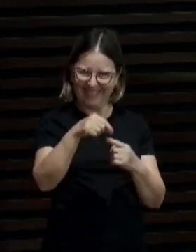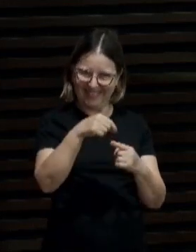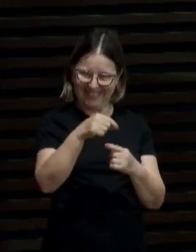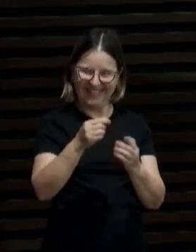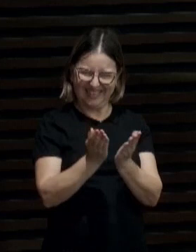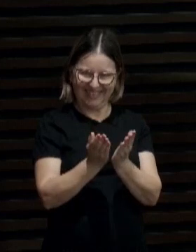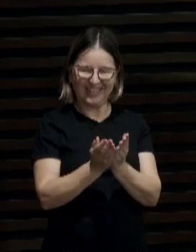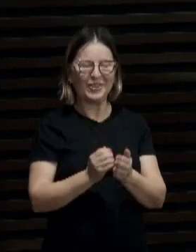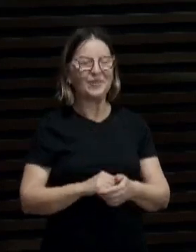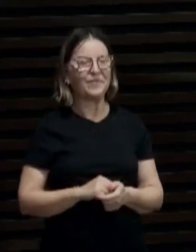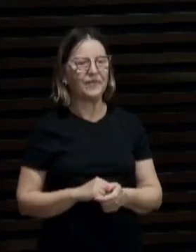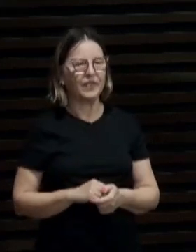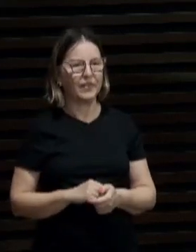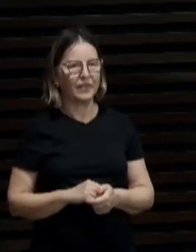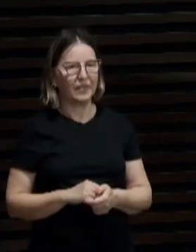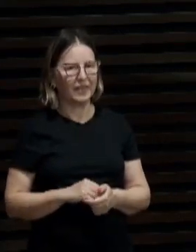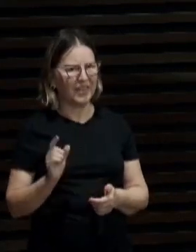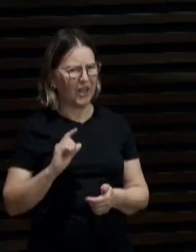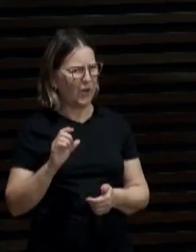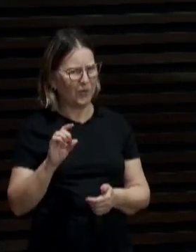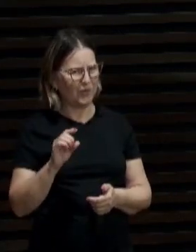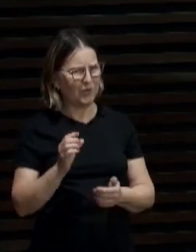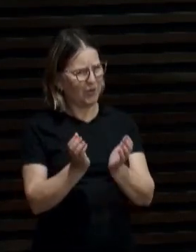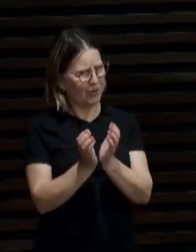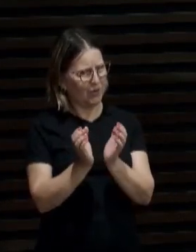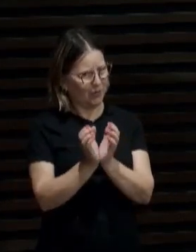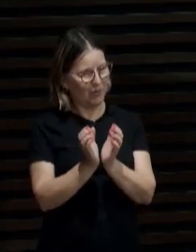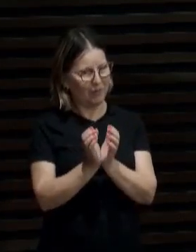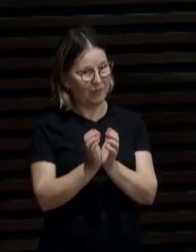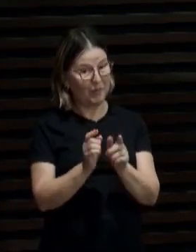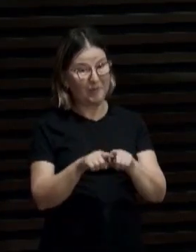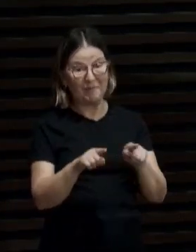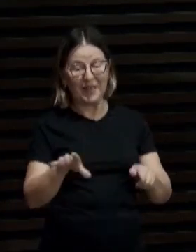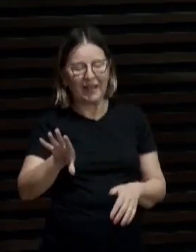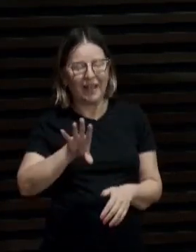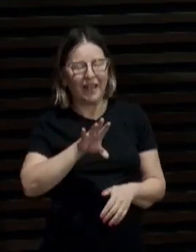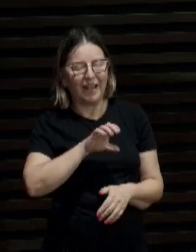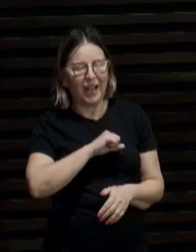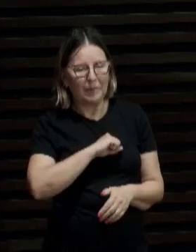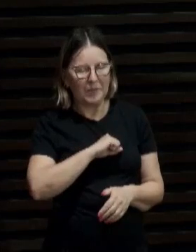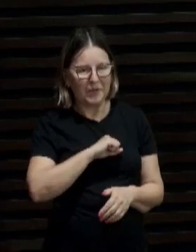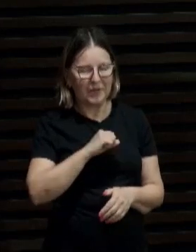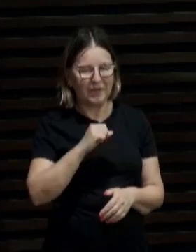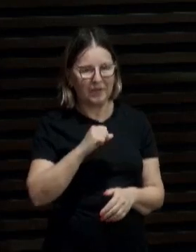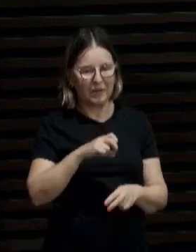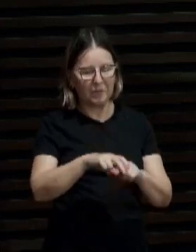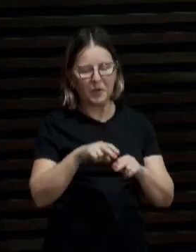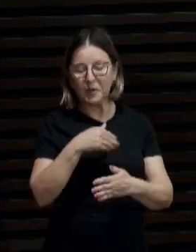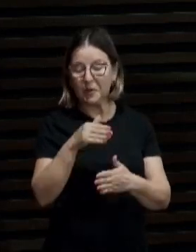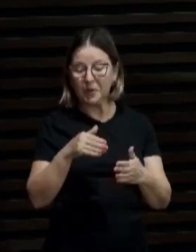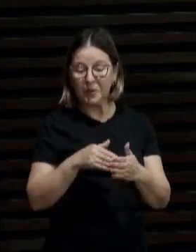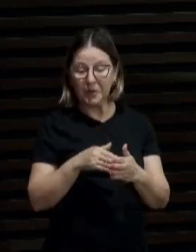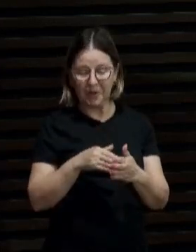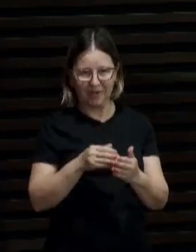minha patota, não era só da minha turminha, é um amor para com uma igreja amorosa, para com todos os santos. Eu não cesso de